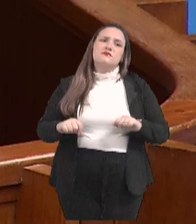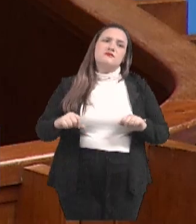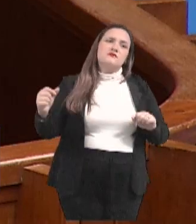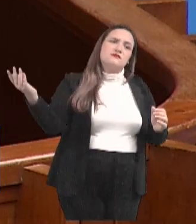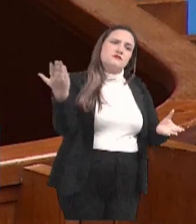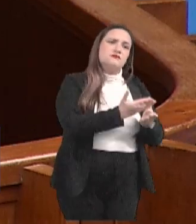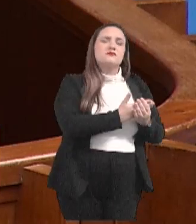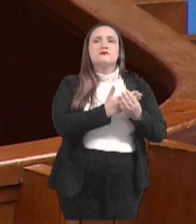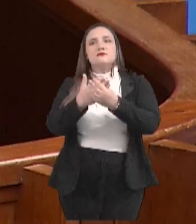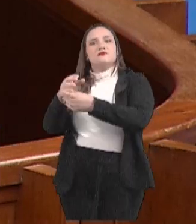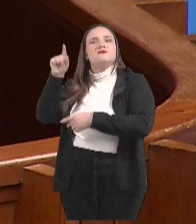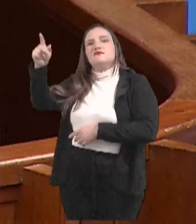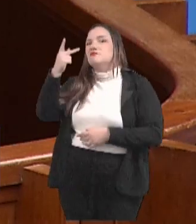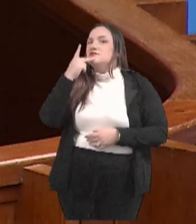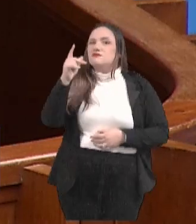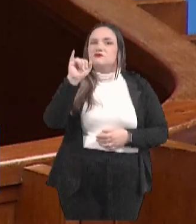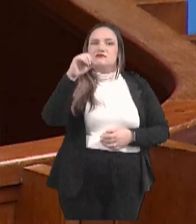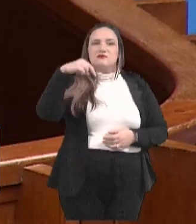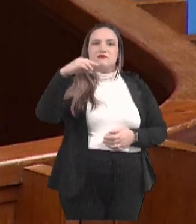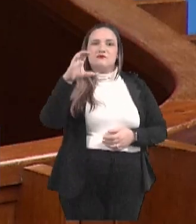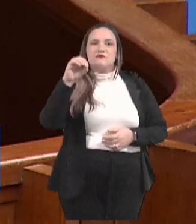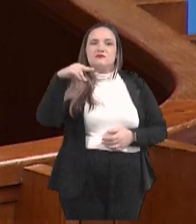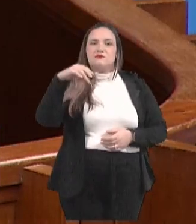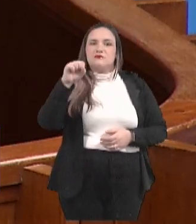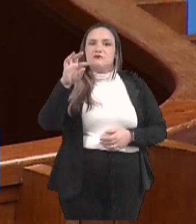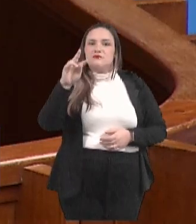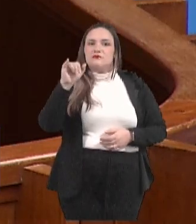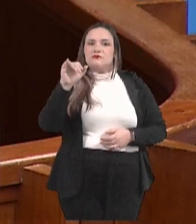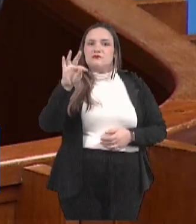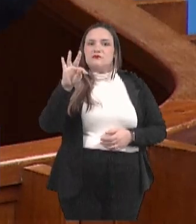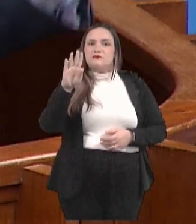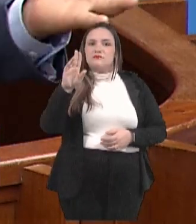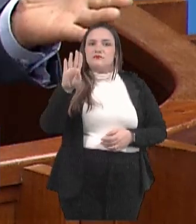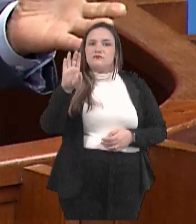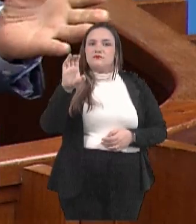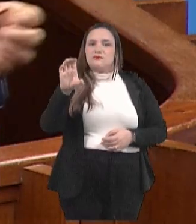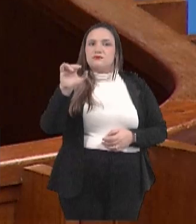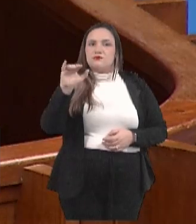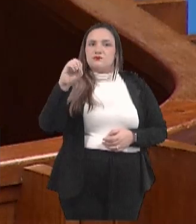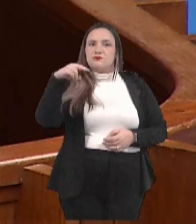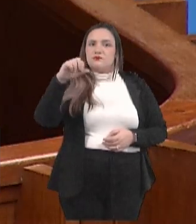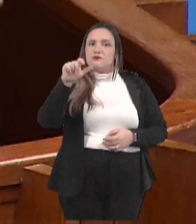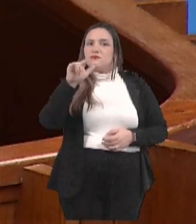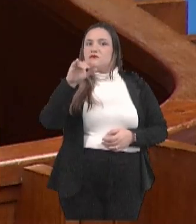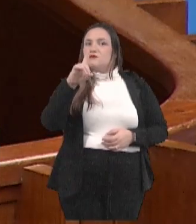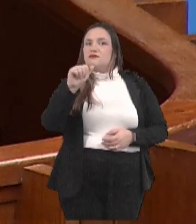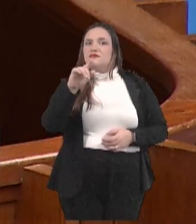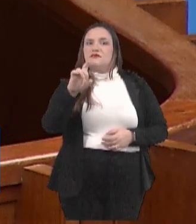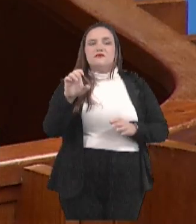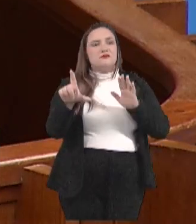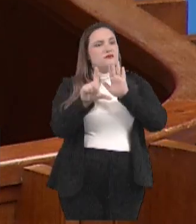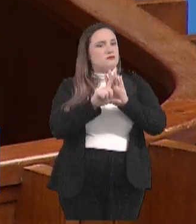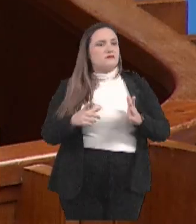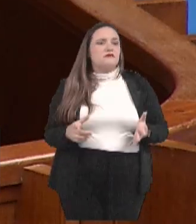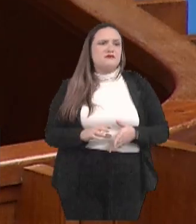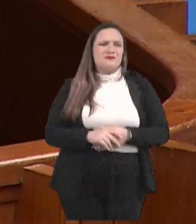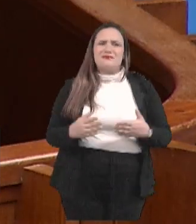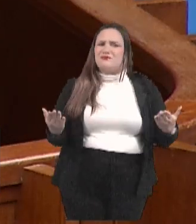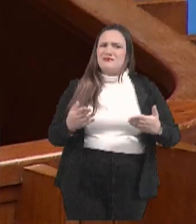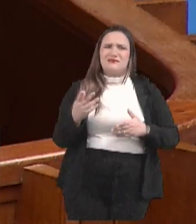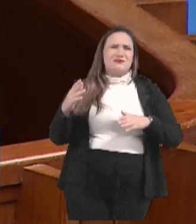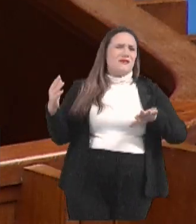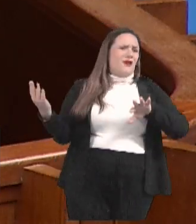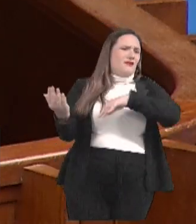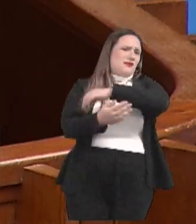inconstitucionalidade dessa lei de ratificação de terra, que está dando um alvoroço e virou um comércio, deputado Júnior